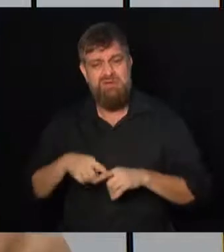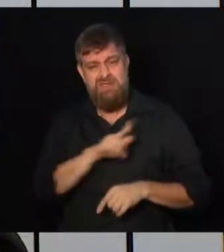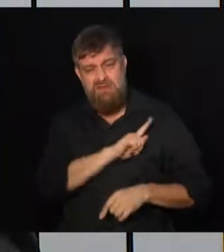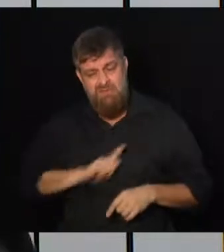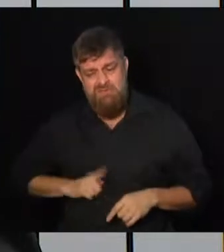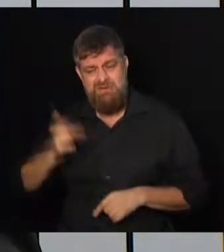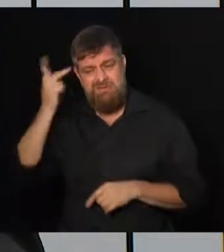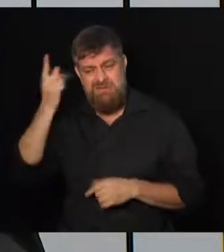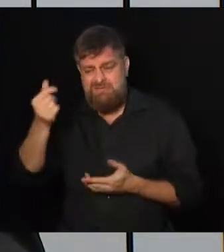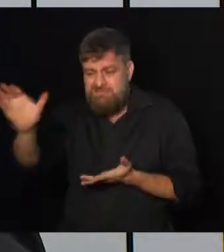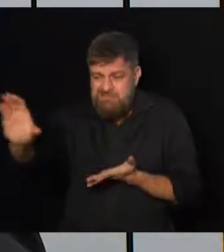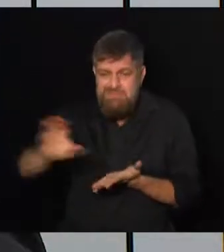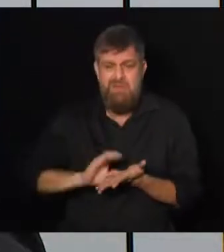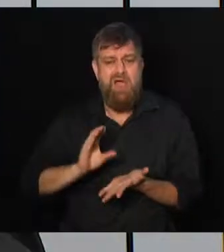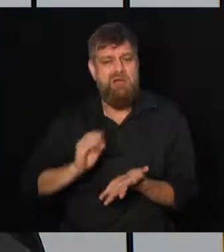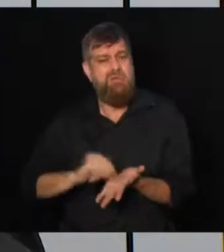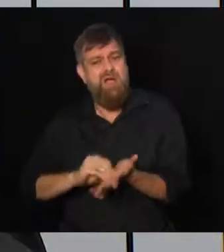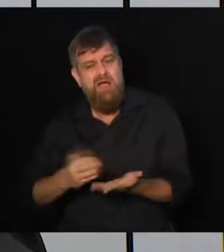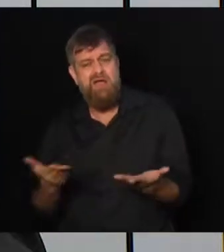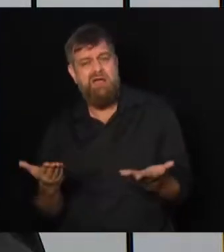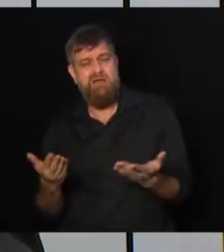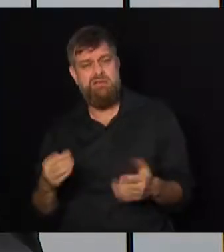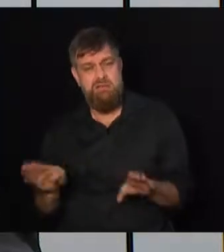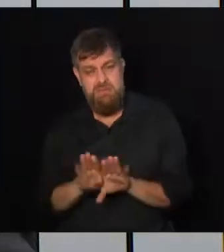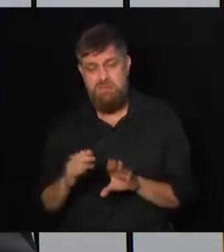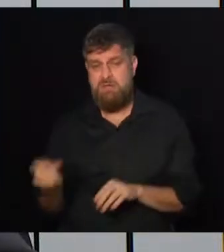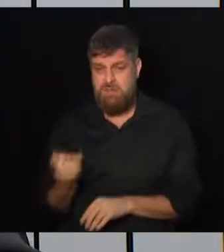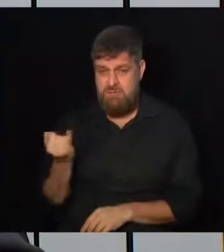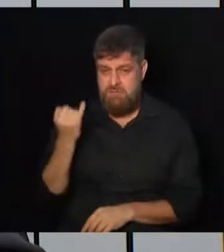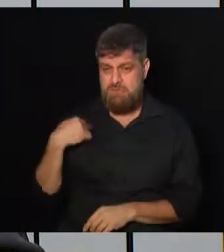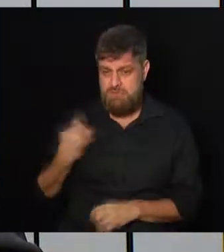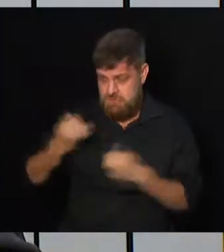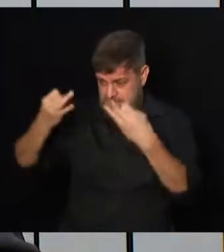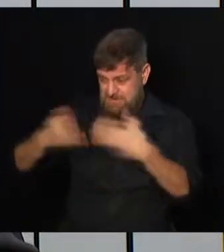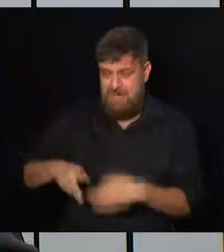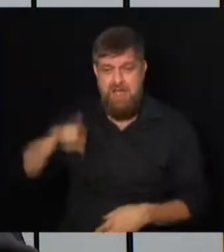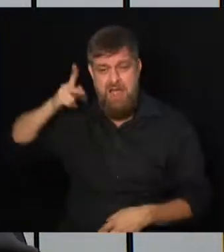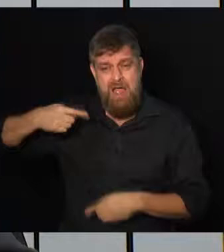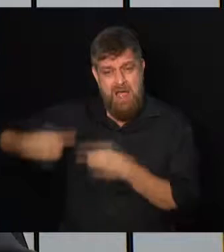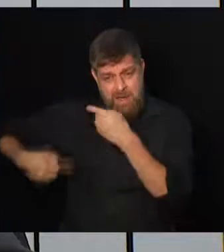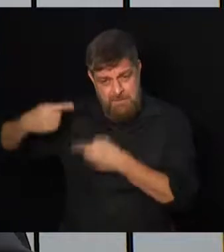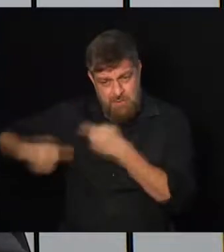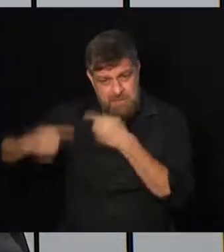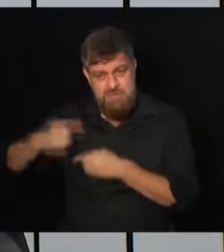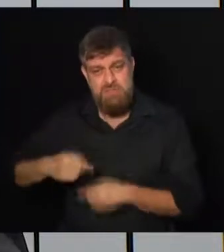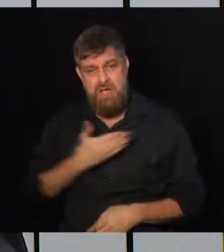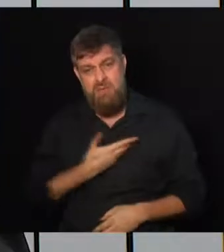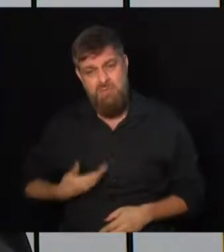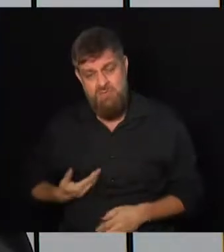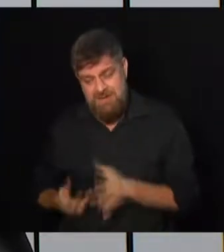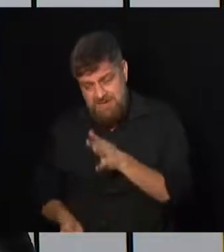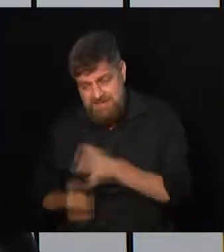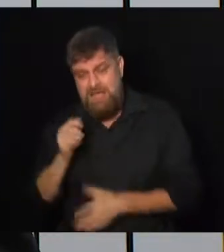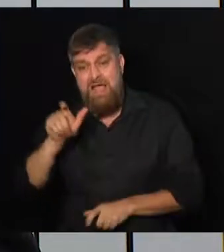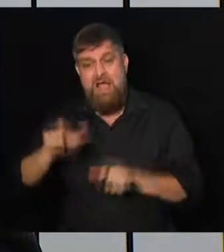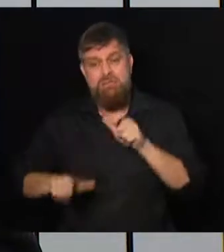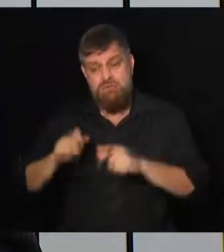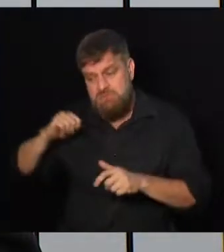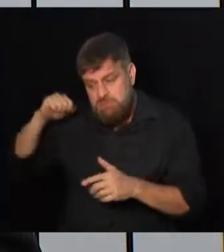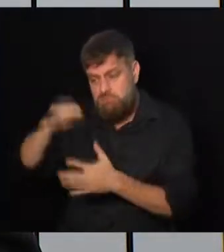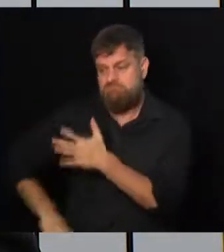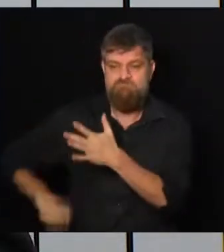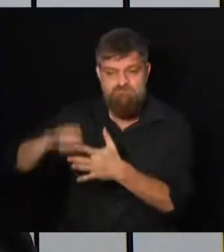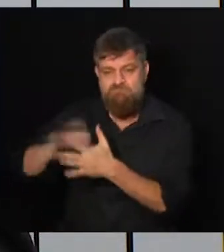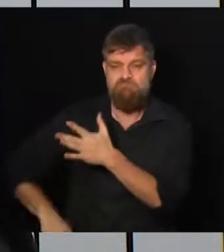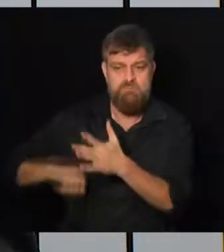sempre o seguinte, viu, Mirna, que eu acho importante também a gente salientar aqui. Essas políticas públicas existem, mas as pessoas têm que ser cobradas,